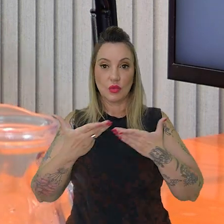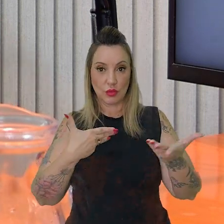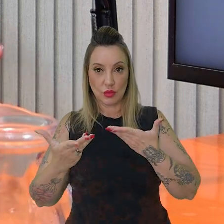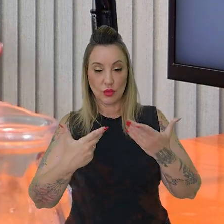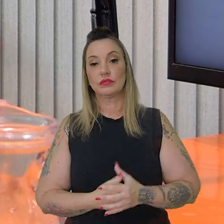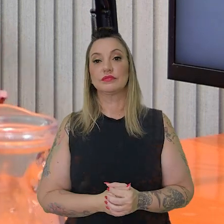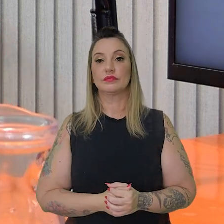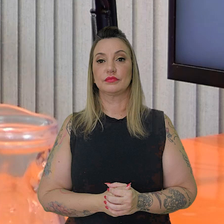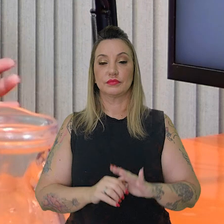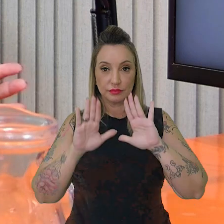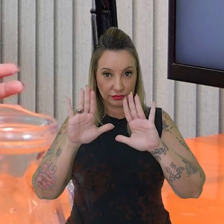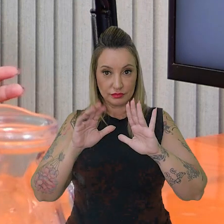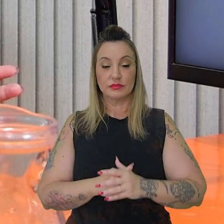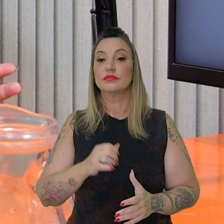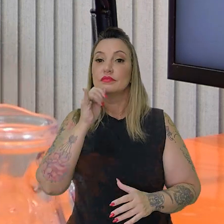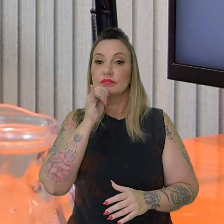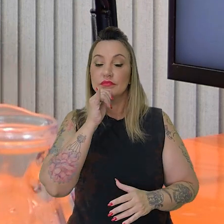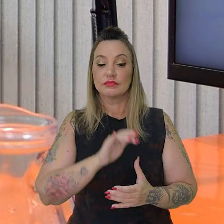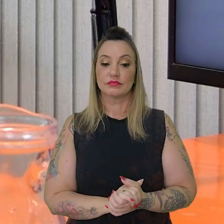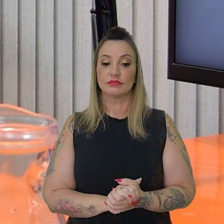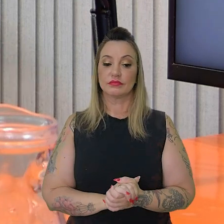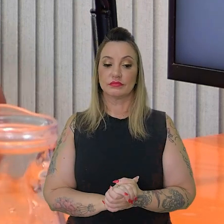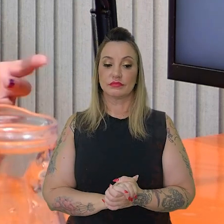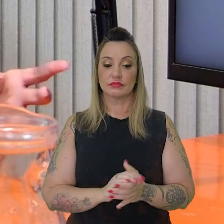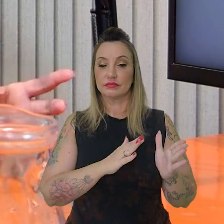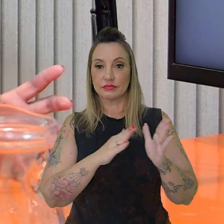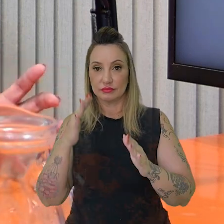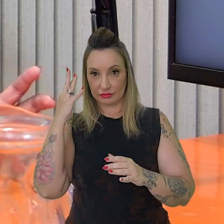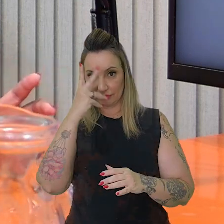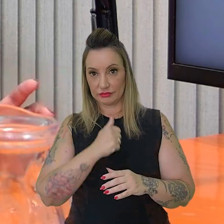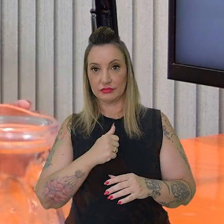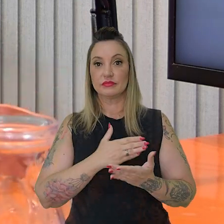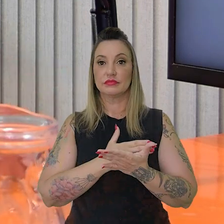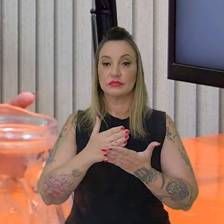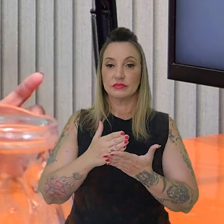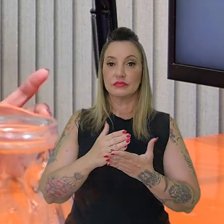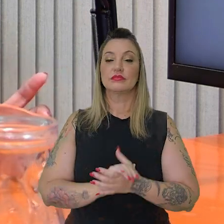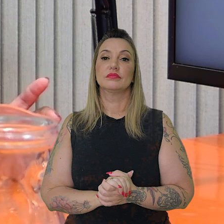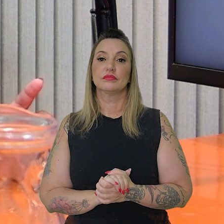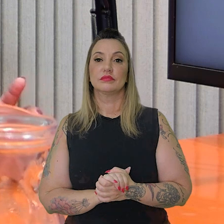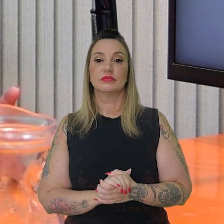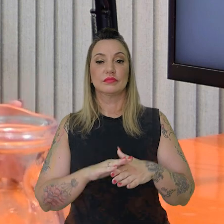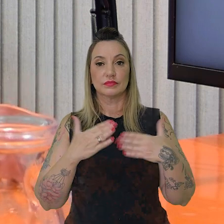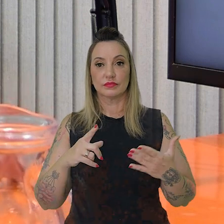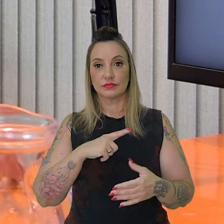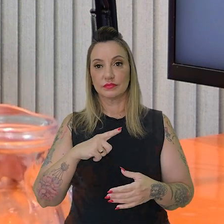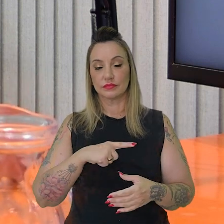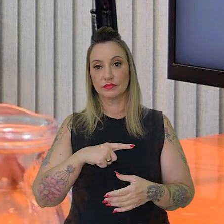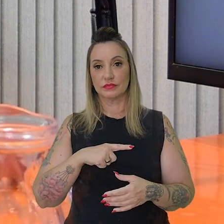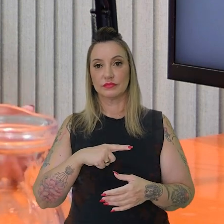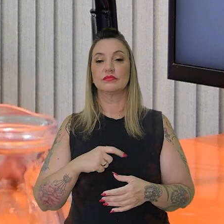tá mas por exemplo do mesmo segmento da Beleza ainda é um comercial muito passivo Uhum Então eu estava me sentindo